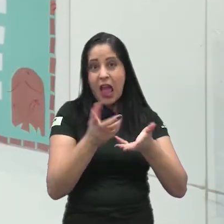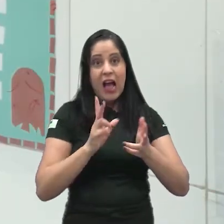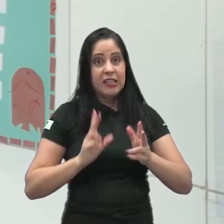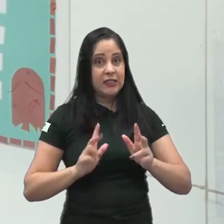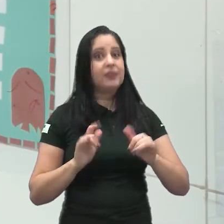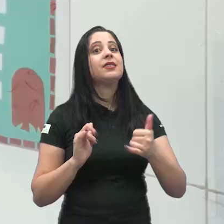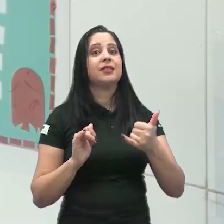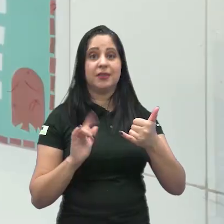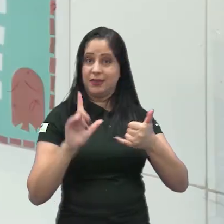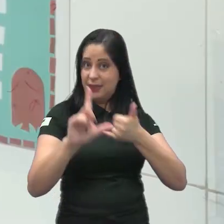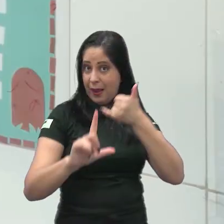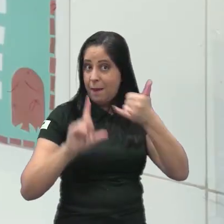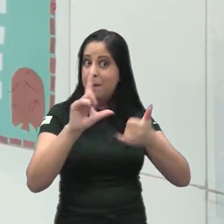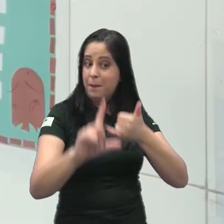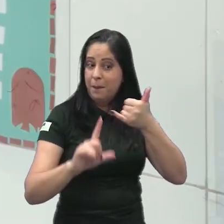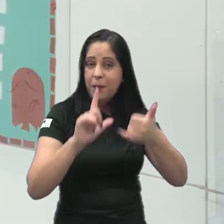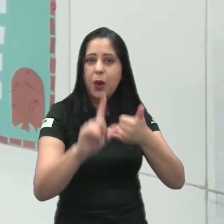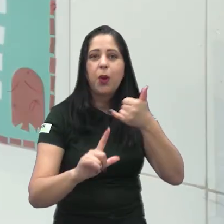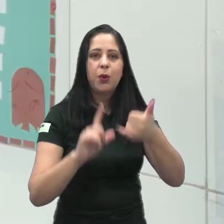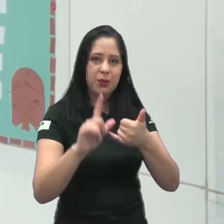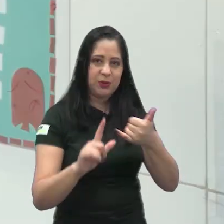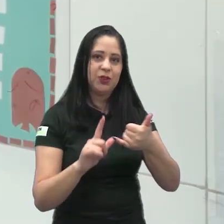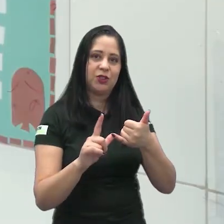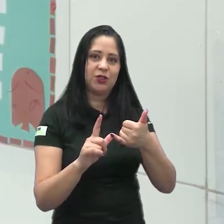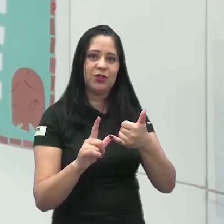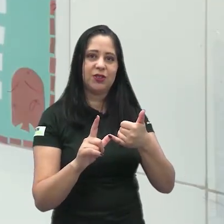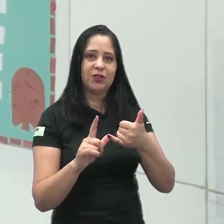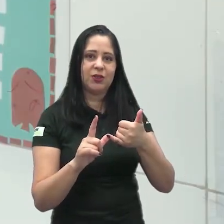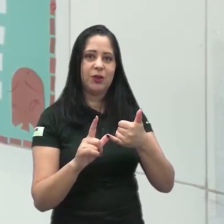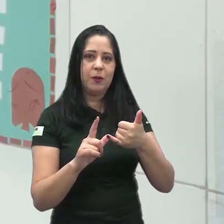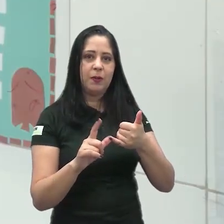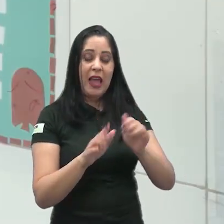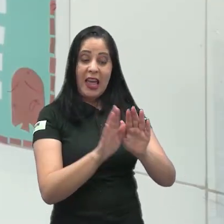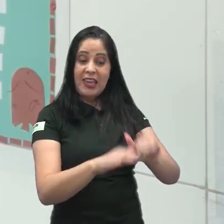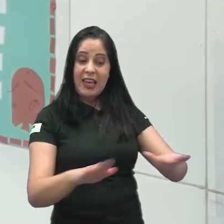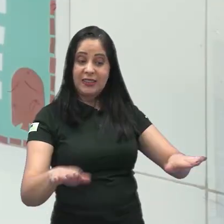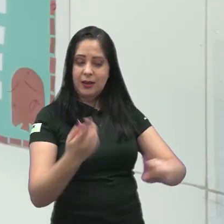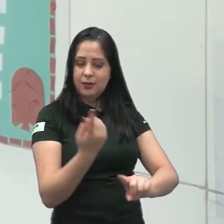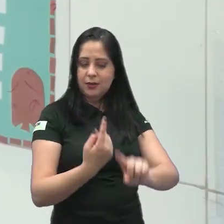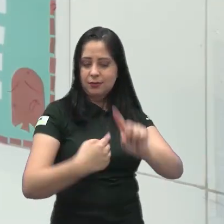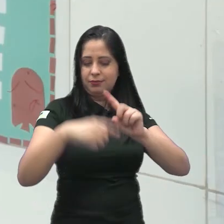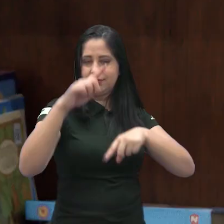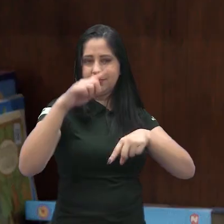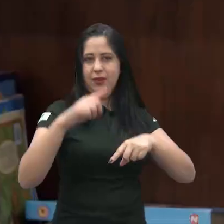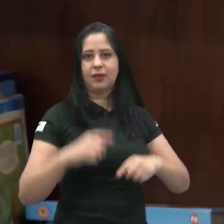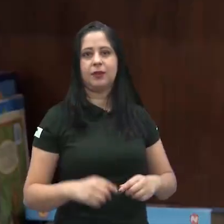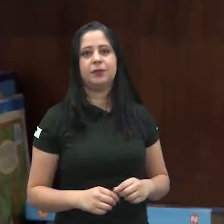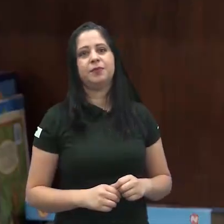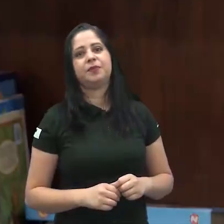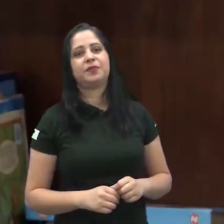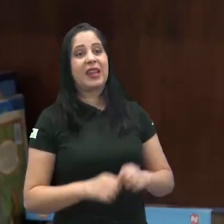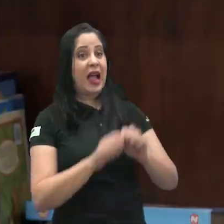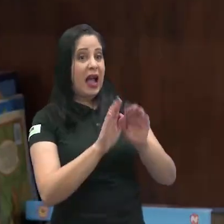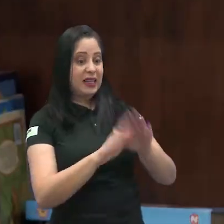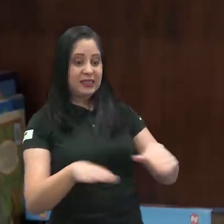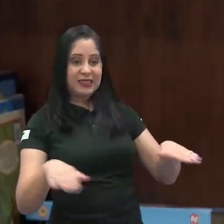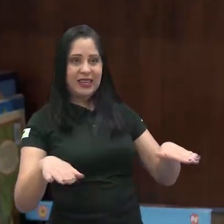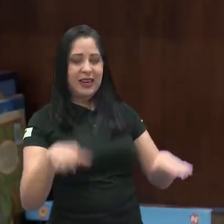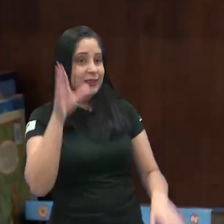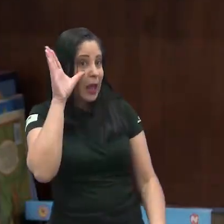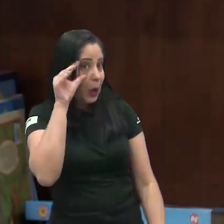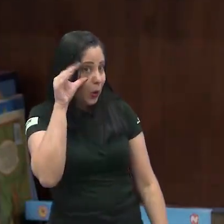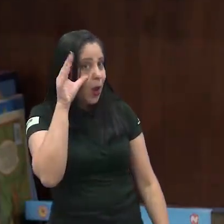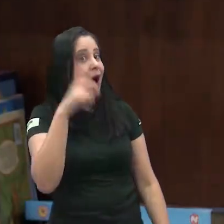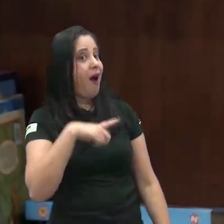né, para fazer com que eles tenham esse retorno com relação à aprendizagem. As crianças são muito